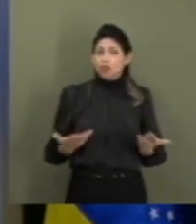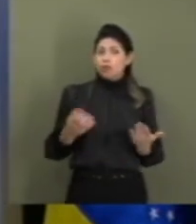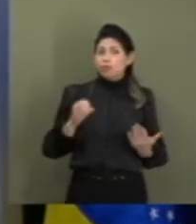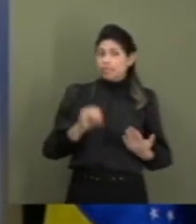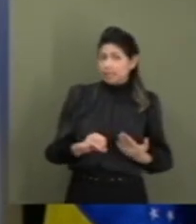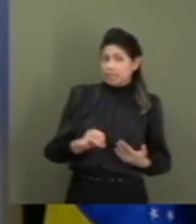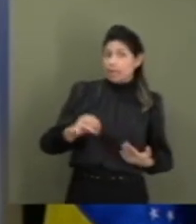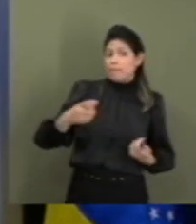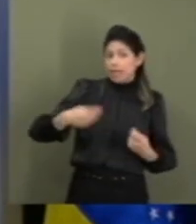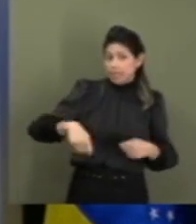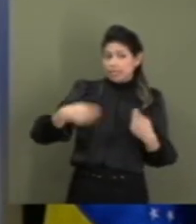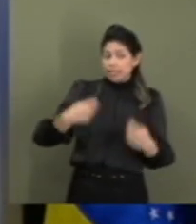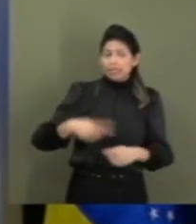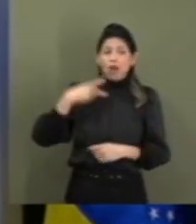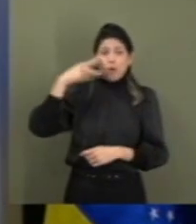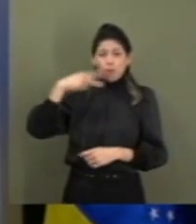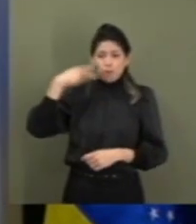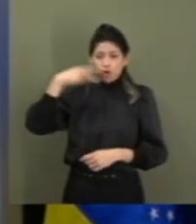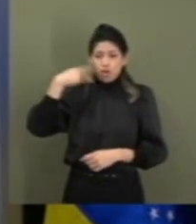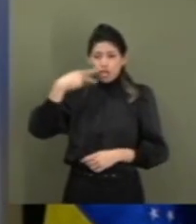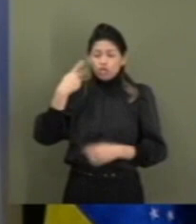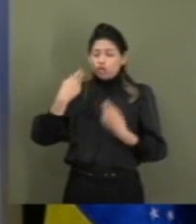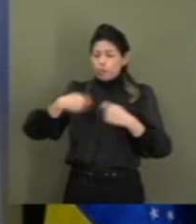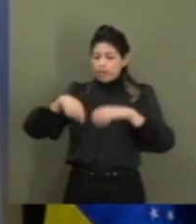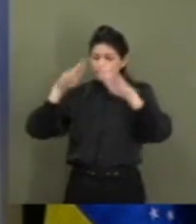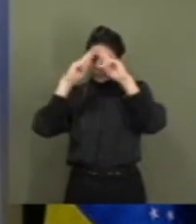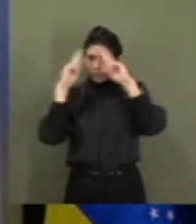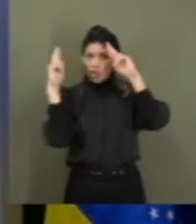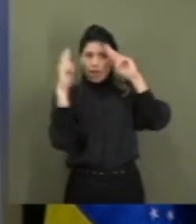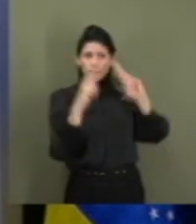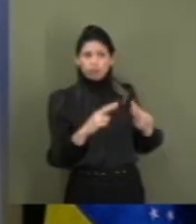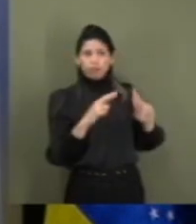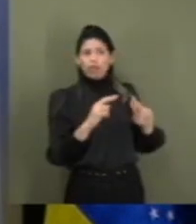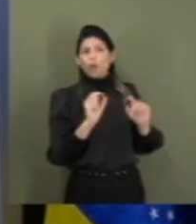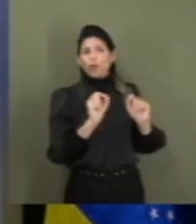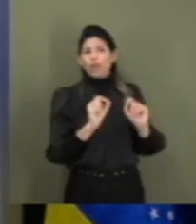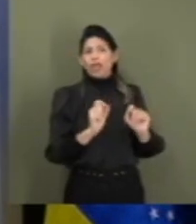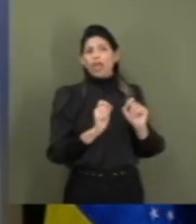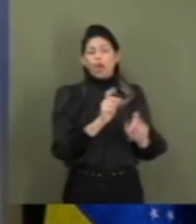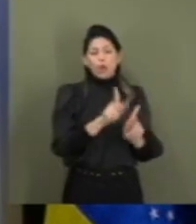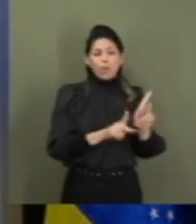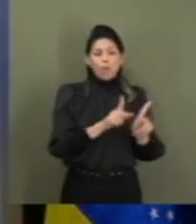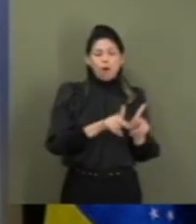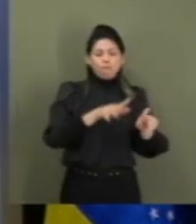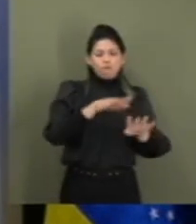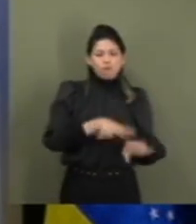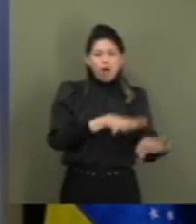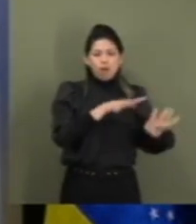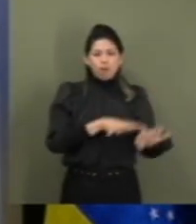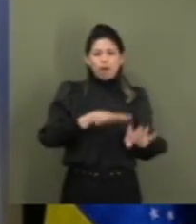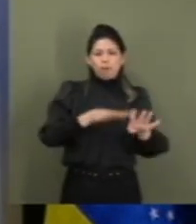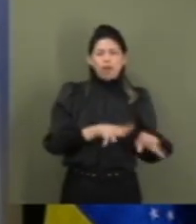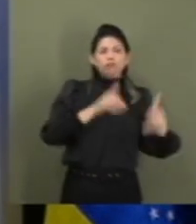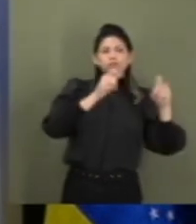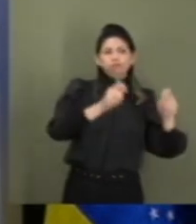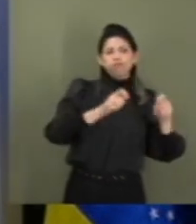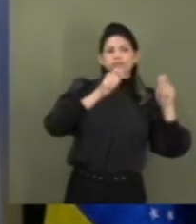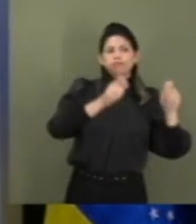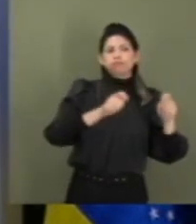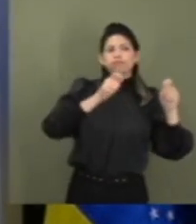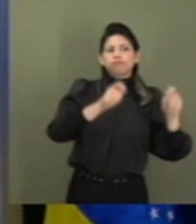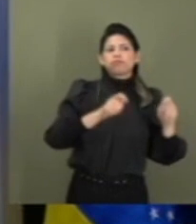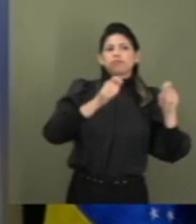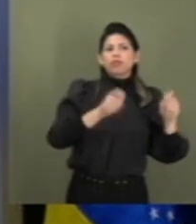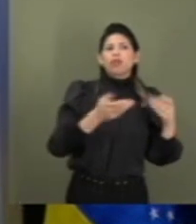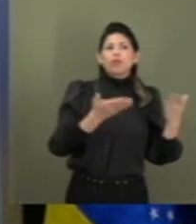que político respeita, todo político, é um povo organizado que sabe se manifestar. Por isso que no